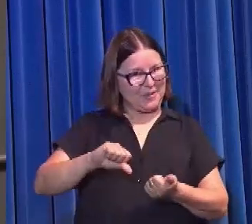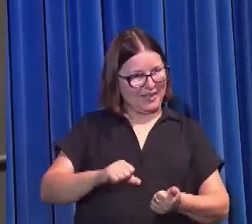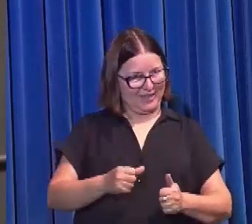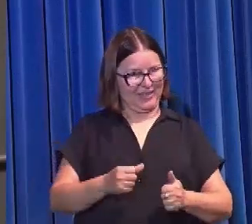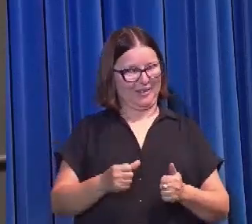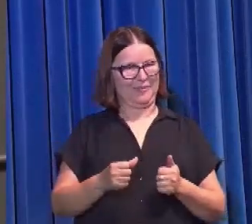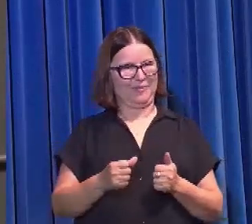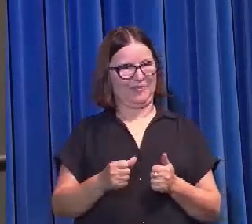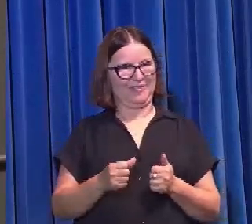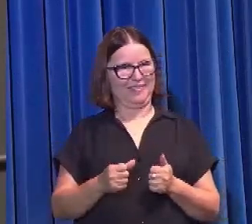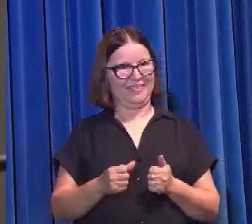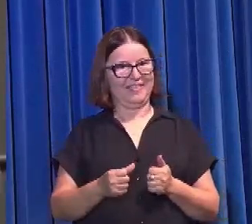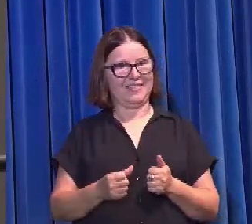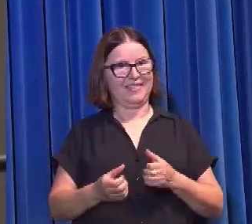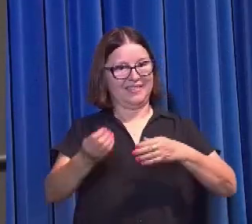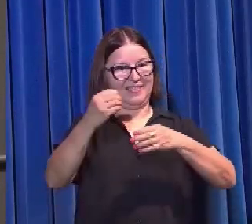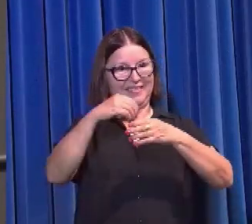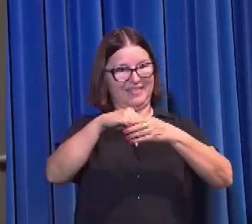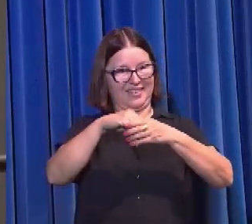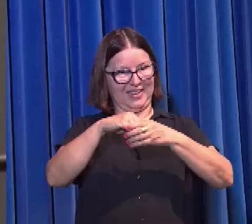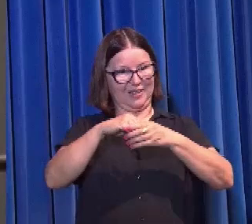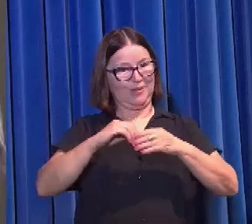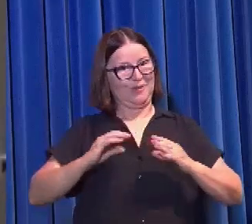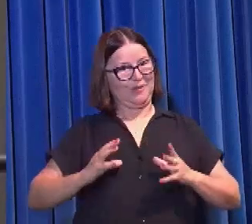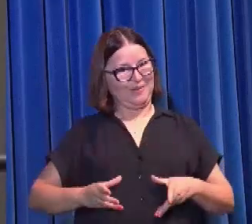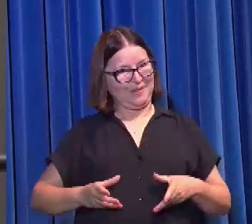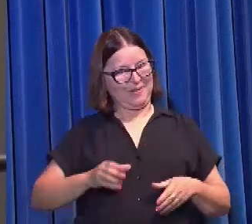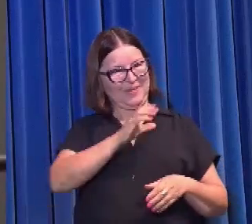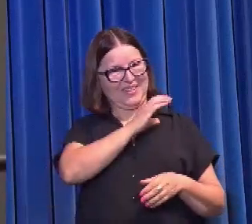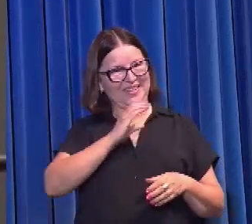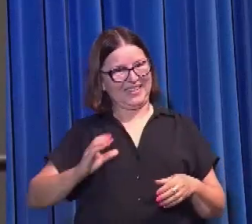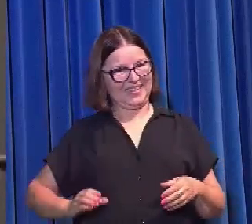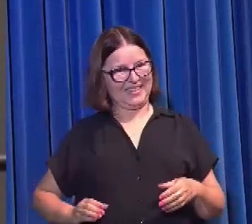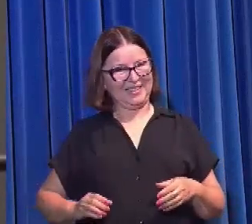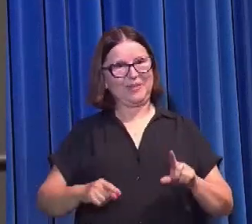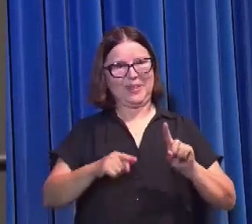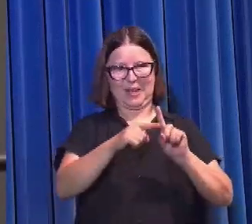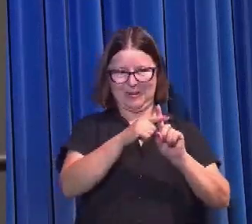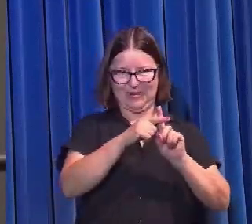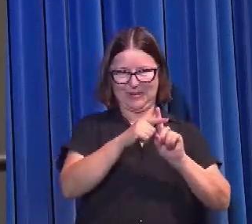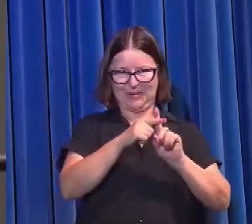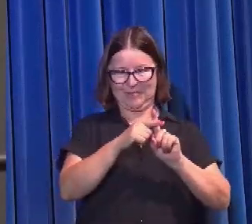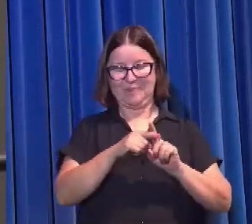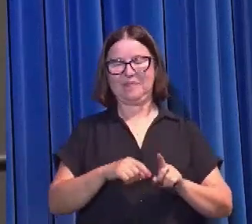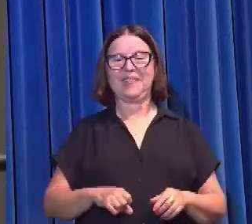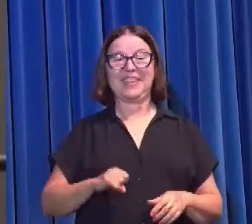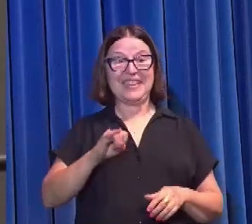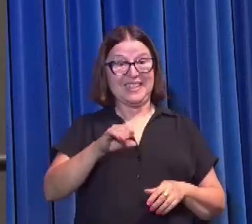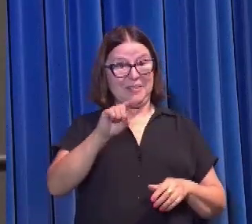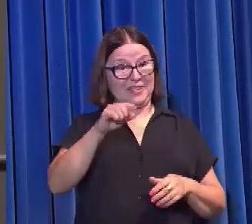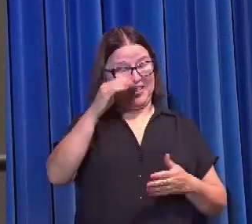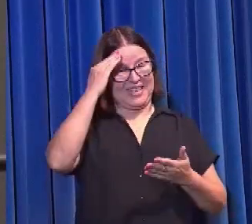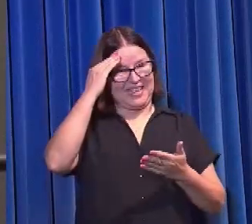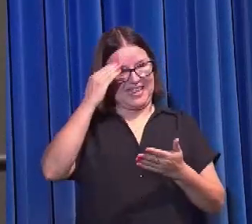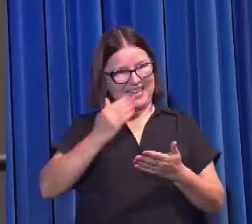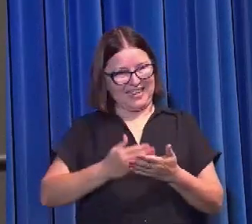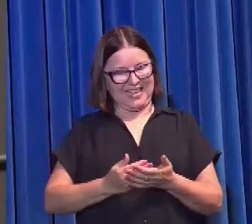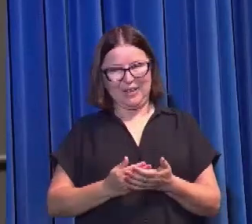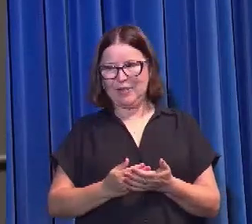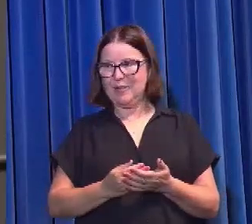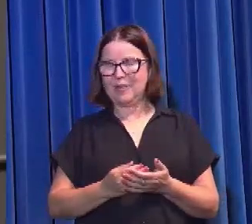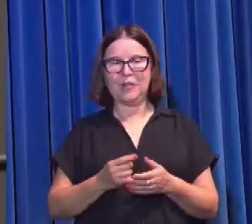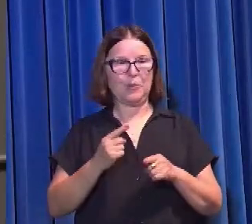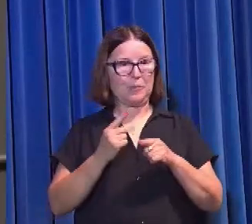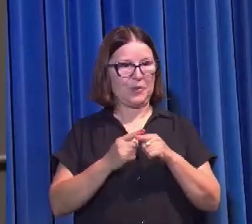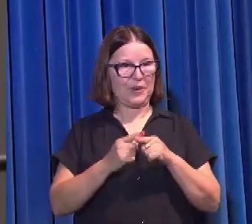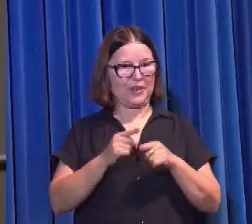batismo. Se você creu no Senhor Jesus algum dia na sua vida, foi porque essa obra aconteceu. Porque você foi batizado